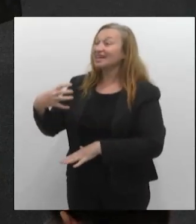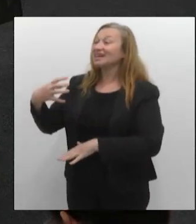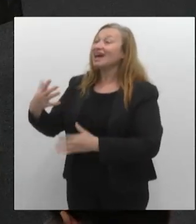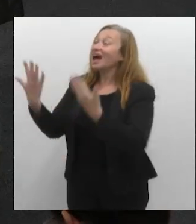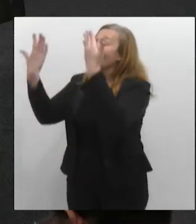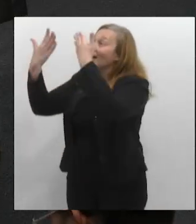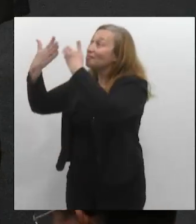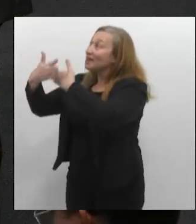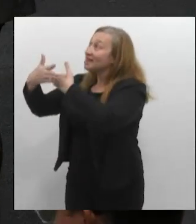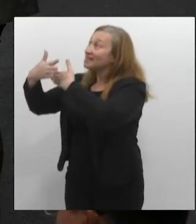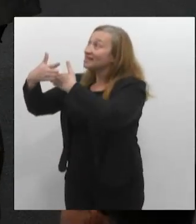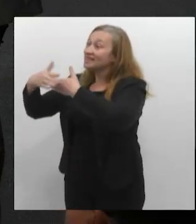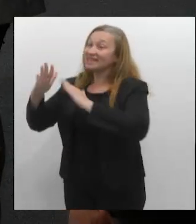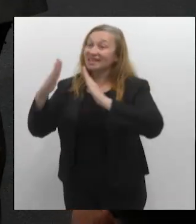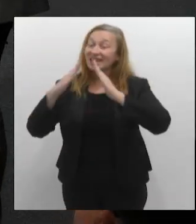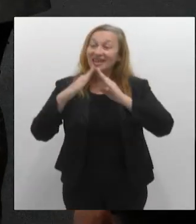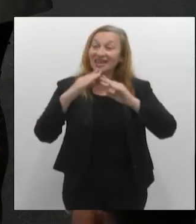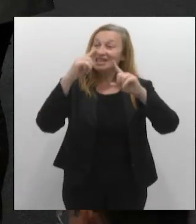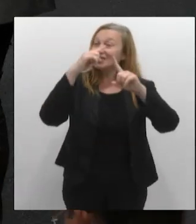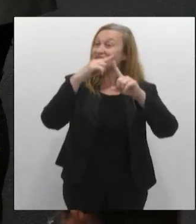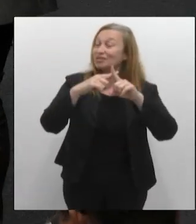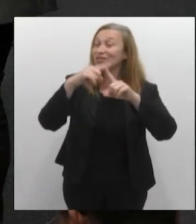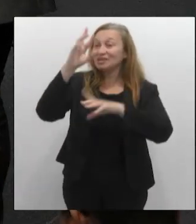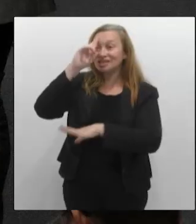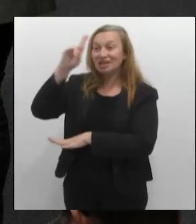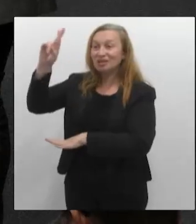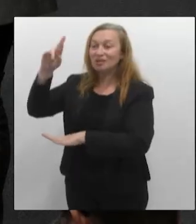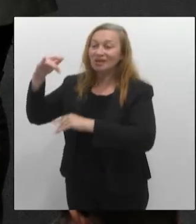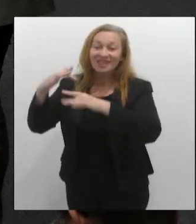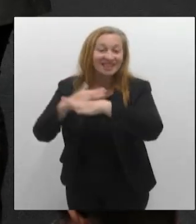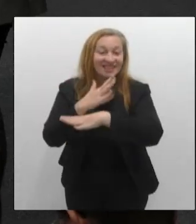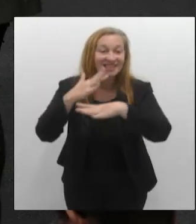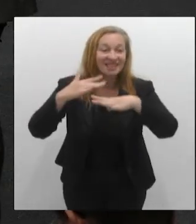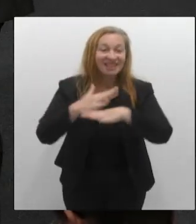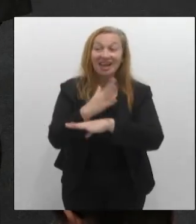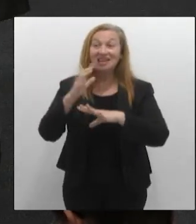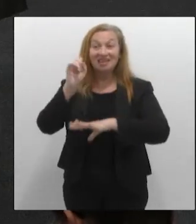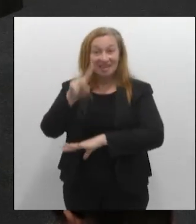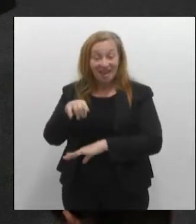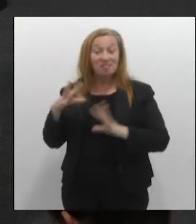do Senhor nesta cidade que é